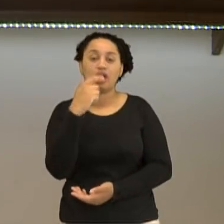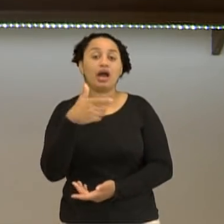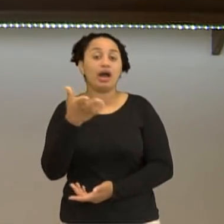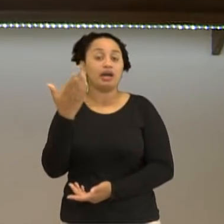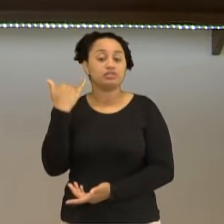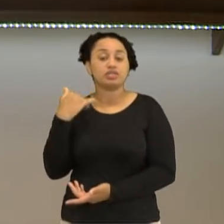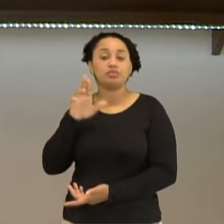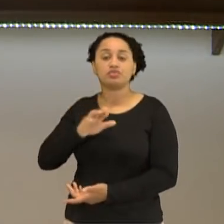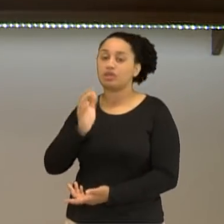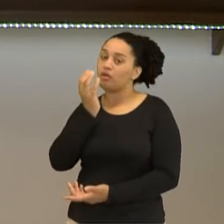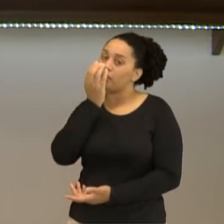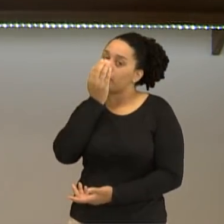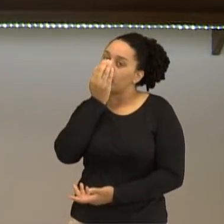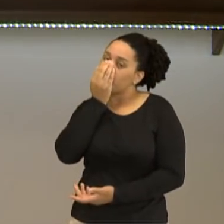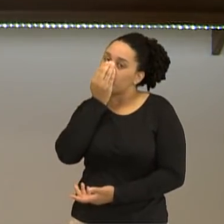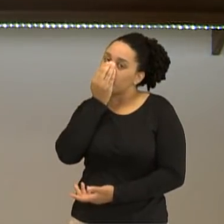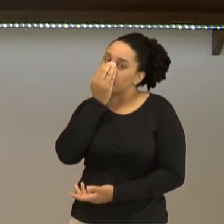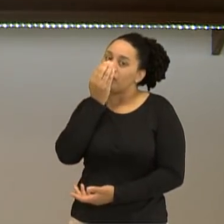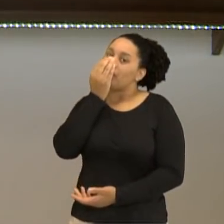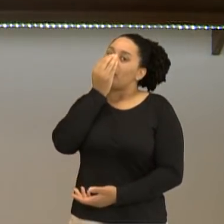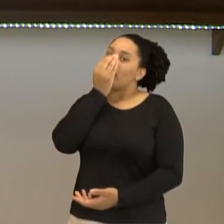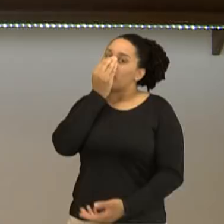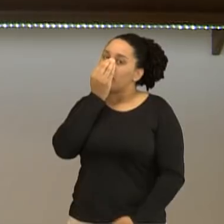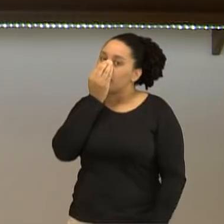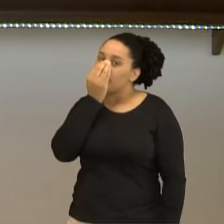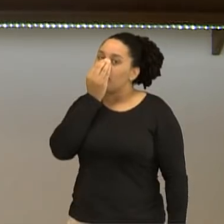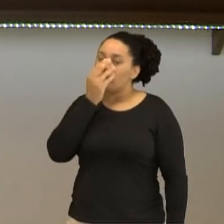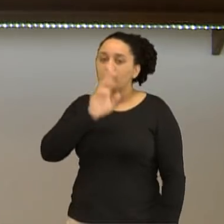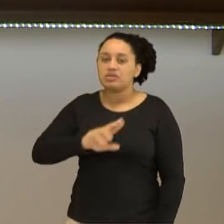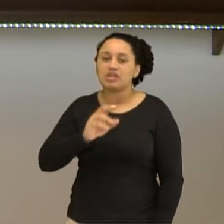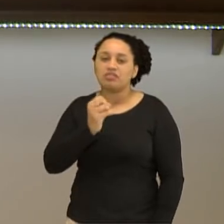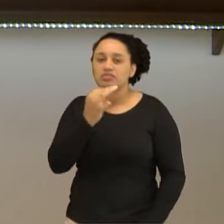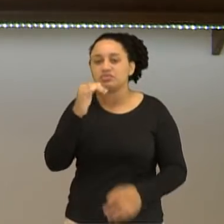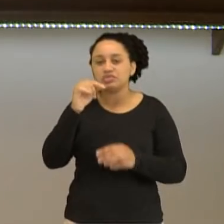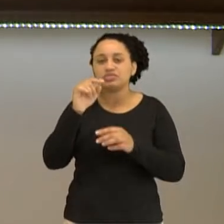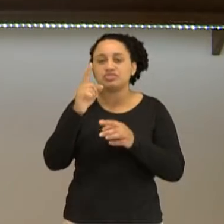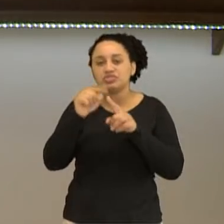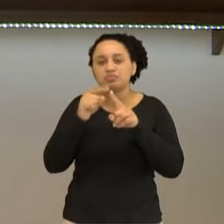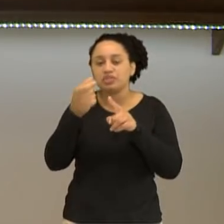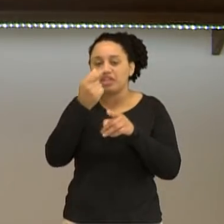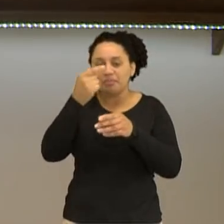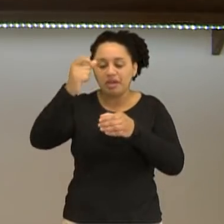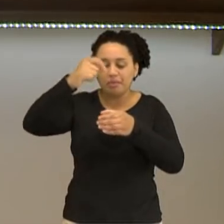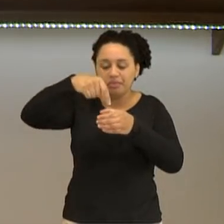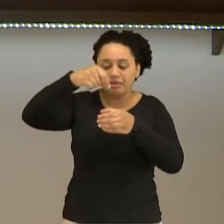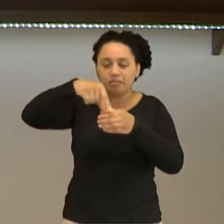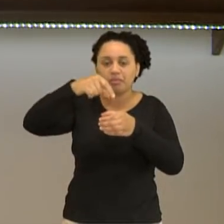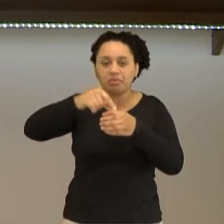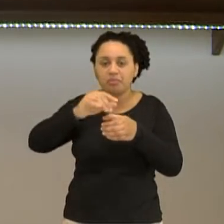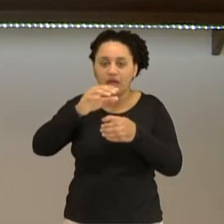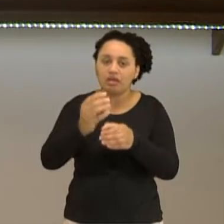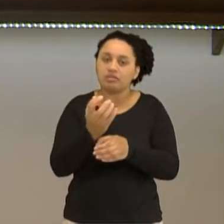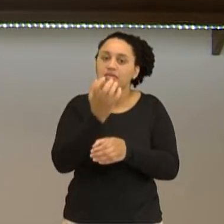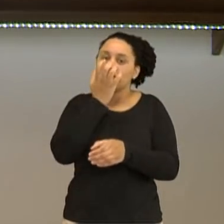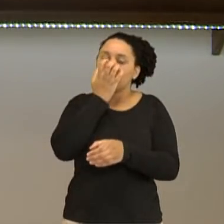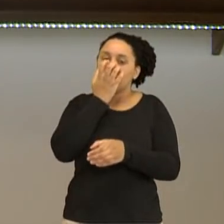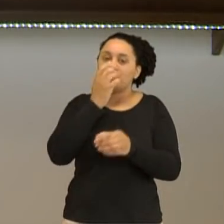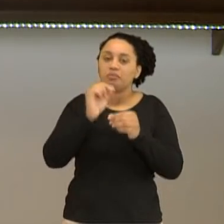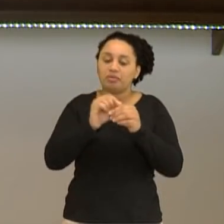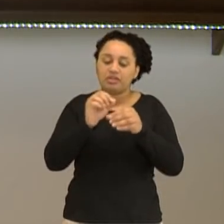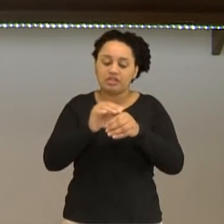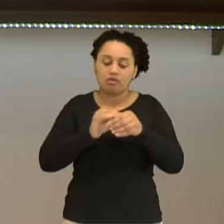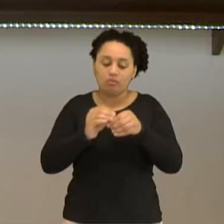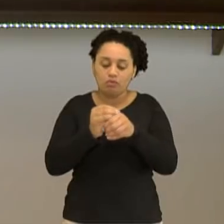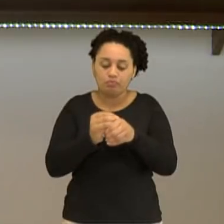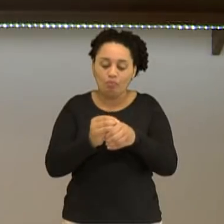ar, usavam de medicações para que os brônquios se dilatassem ainda mais, para que houvesse um alívio